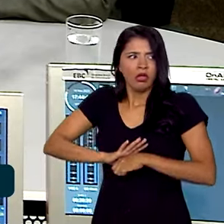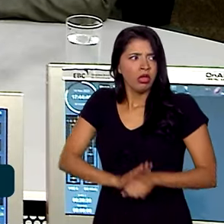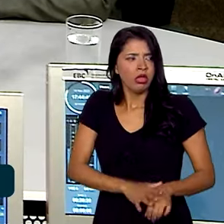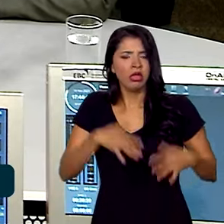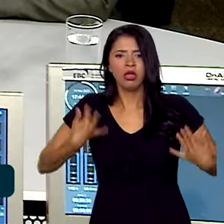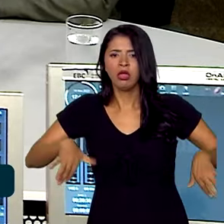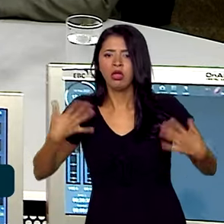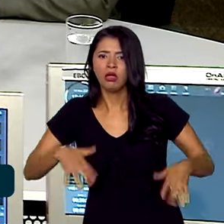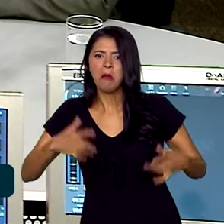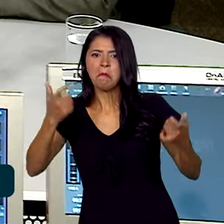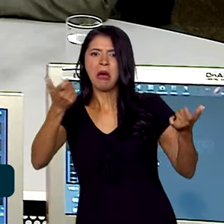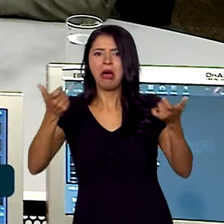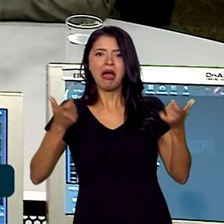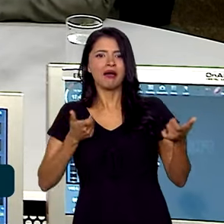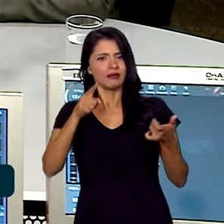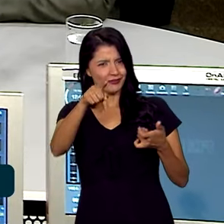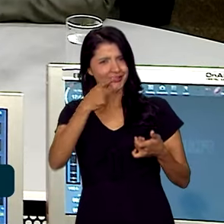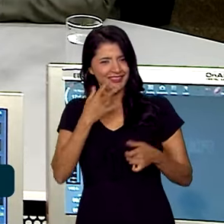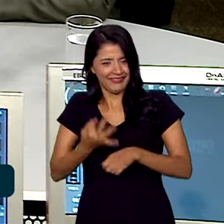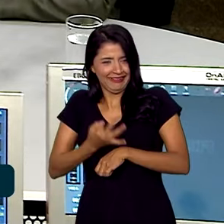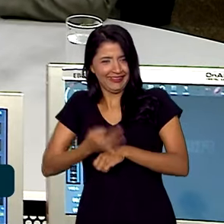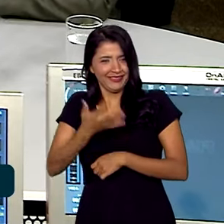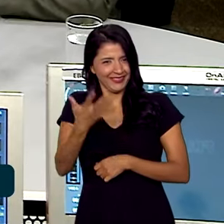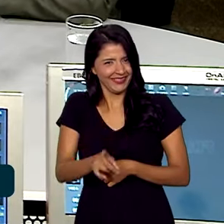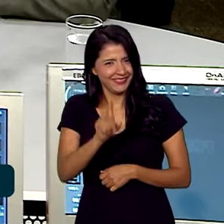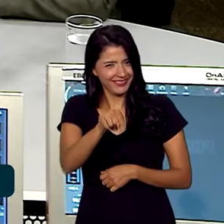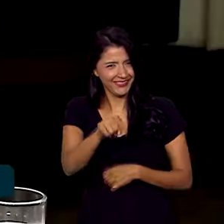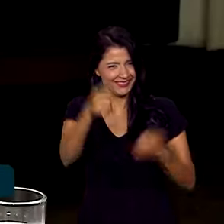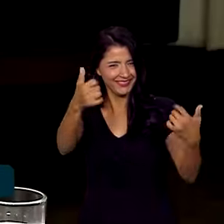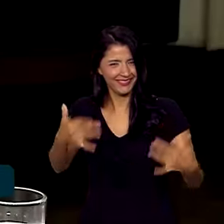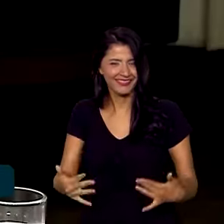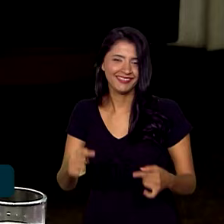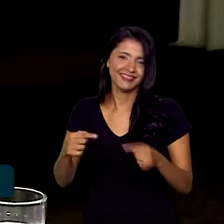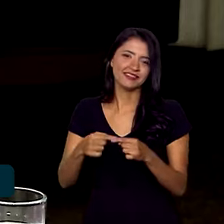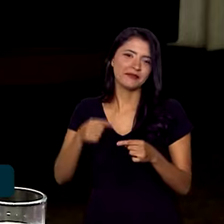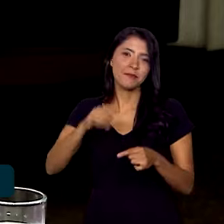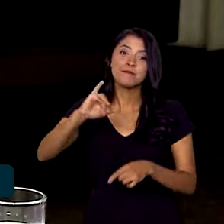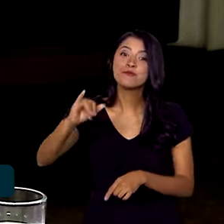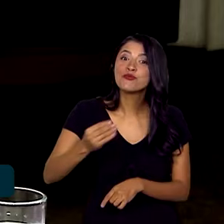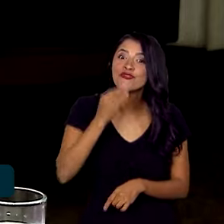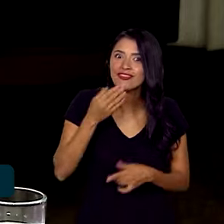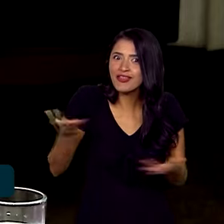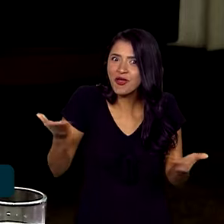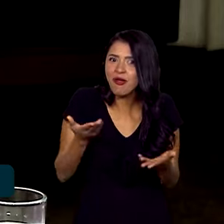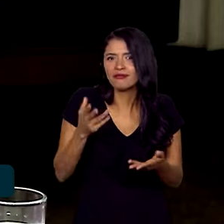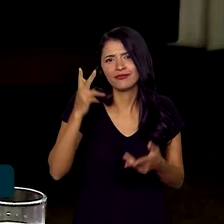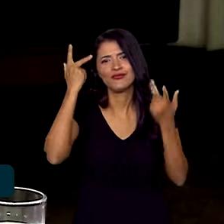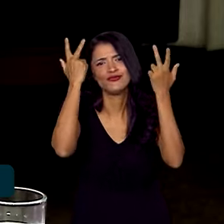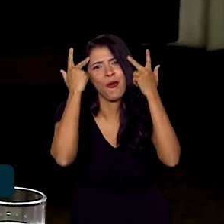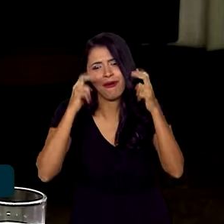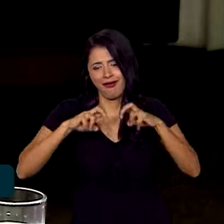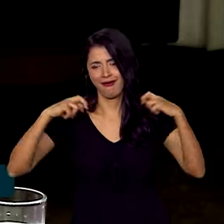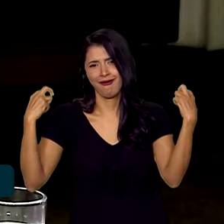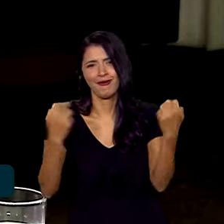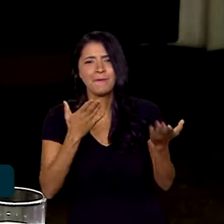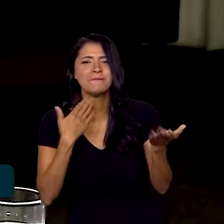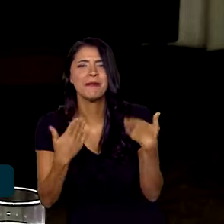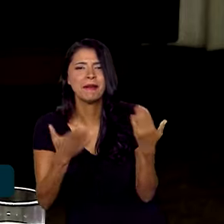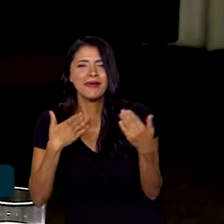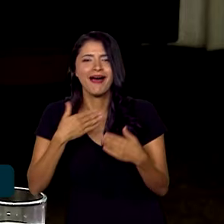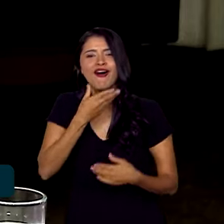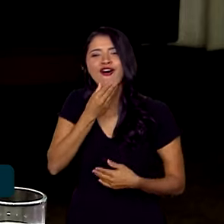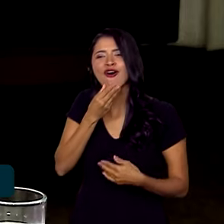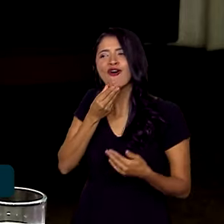resistência que você tá falando então aproveitando essa essa ocasião porque é muito comum entre rodas né de conversa de homens né até